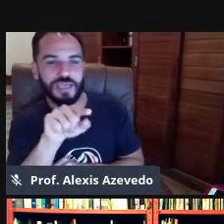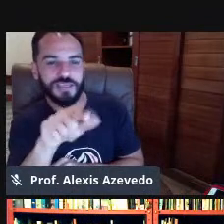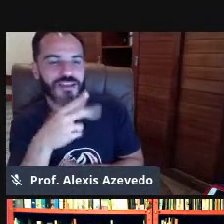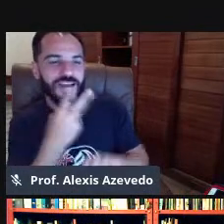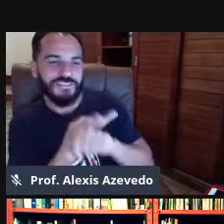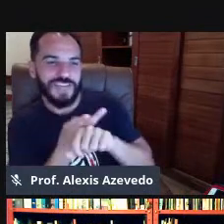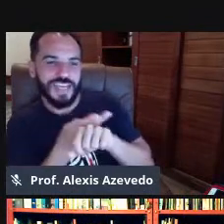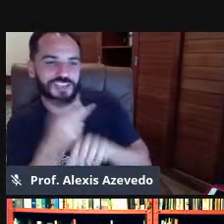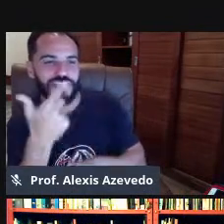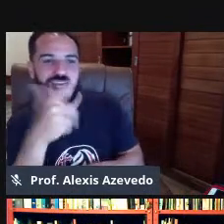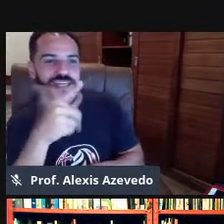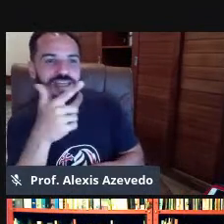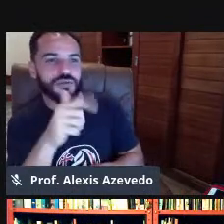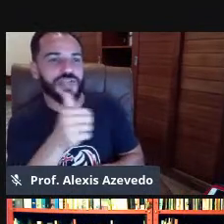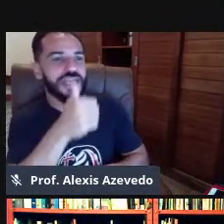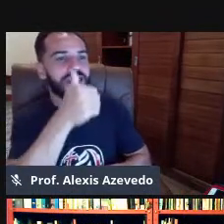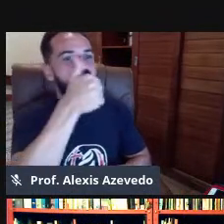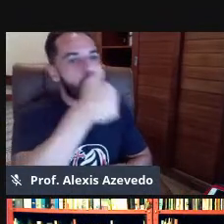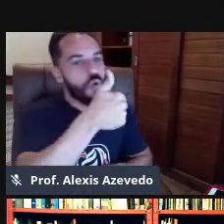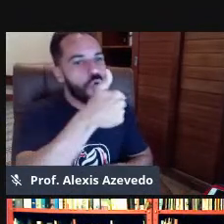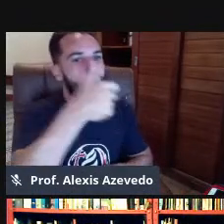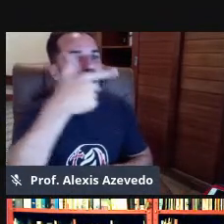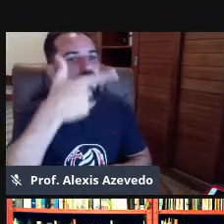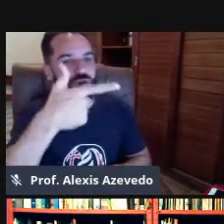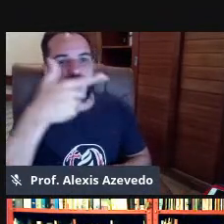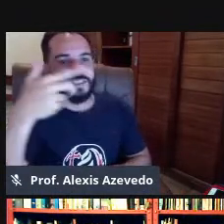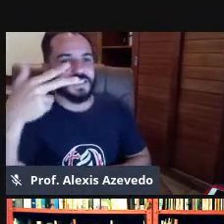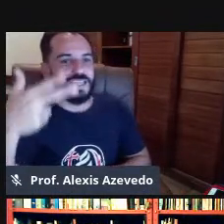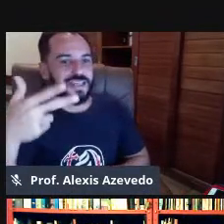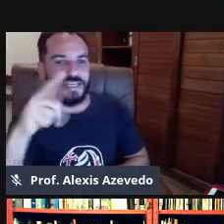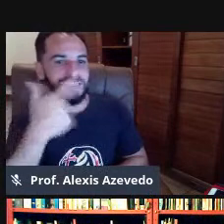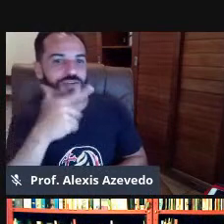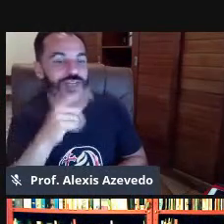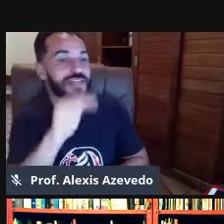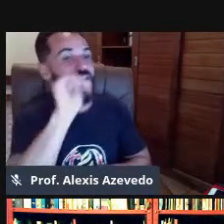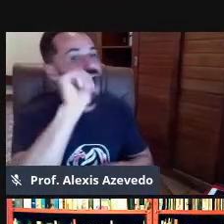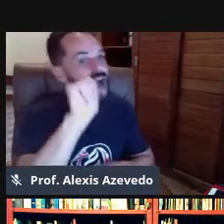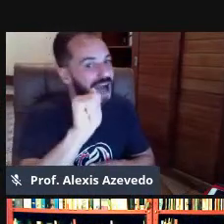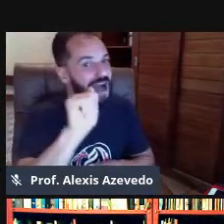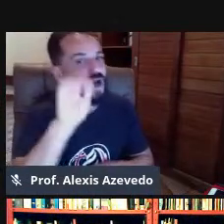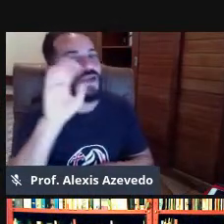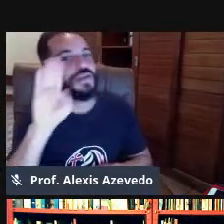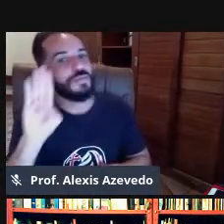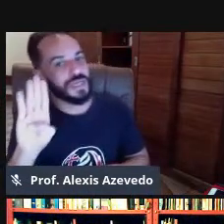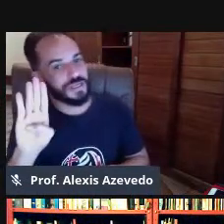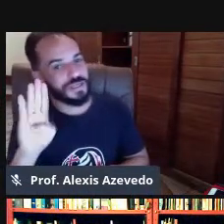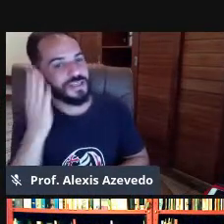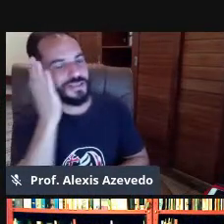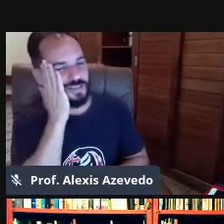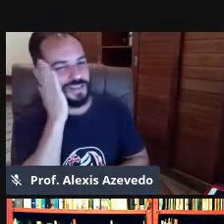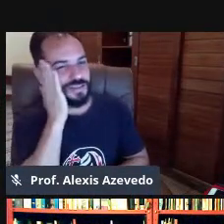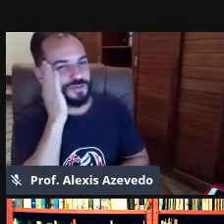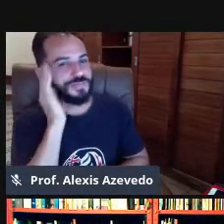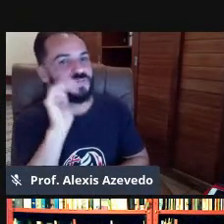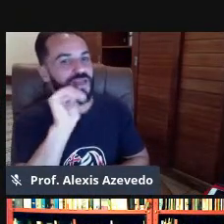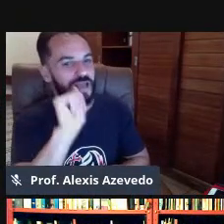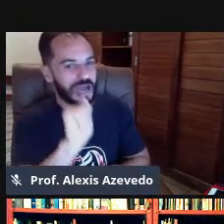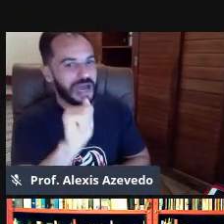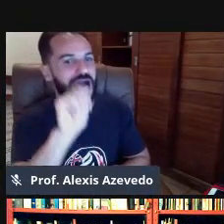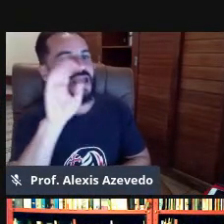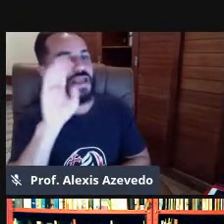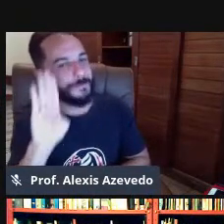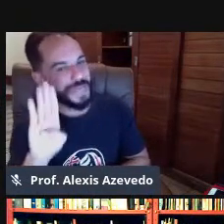disciplina que não tem, né, o algarismo romano, ela já ajuda a identificar que isso é uma roupa.